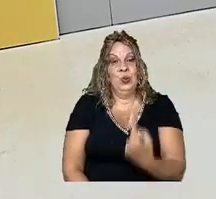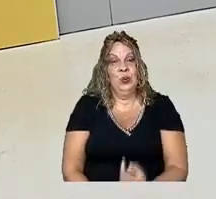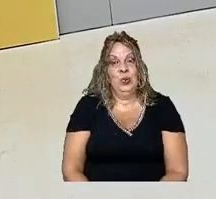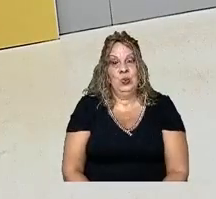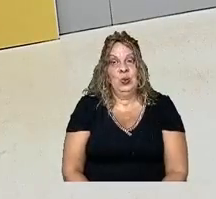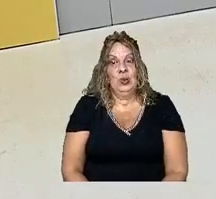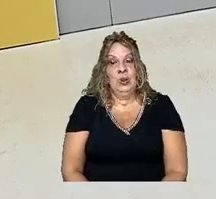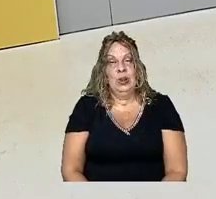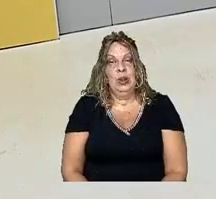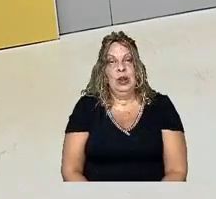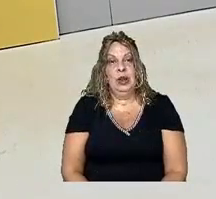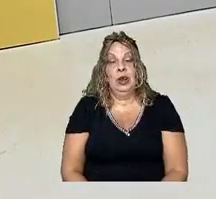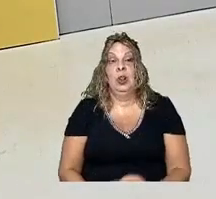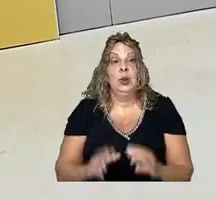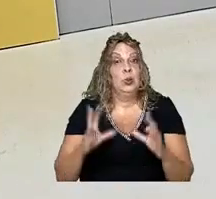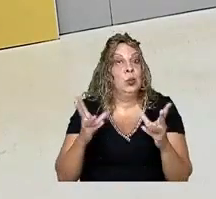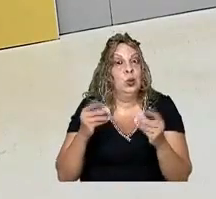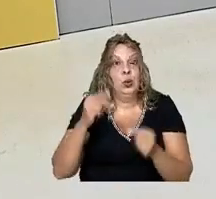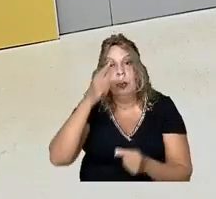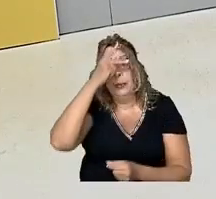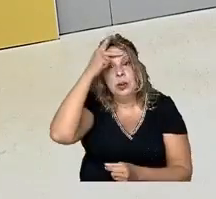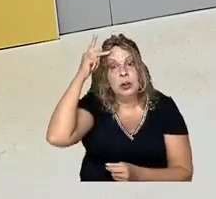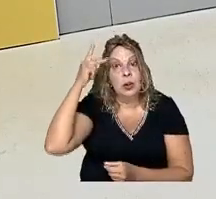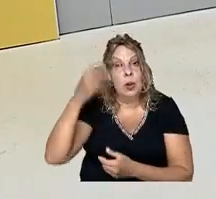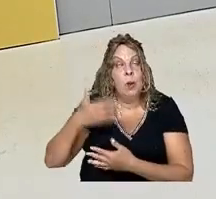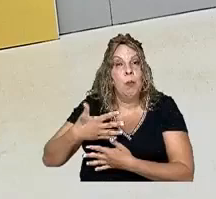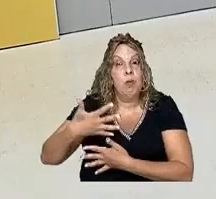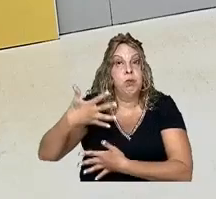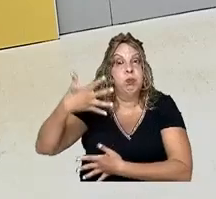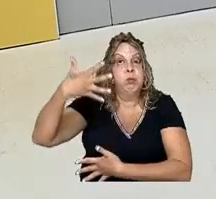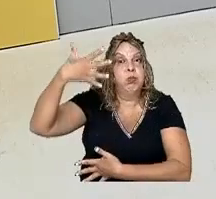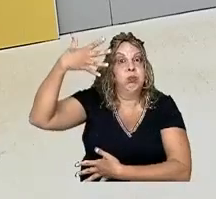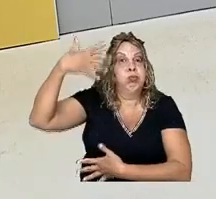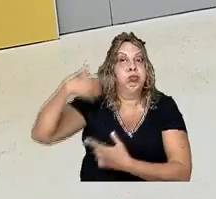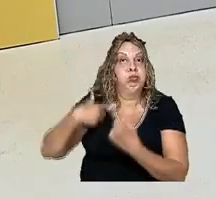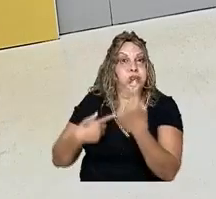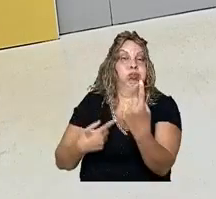Sozinho no meio daquela turma toda. Pois é, e foi o